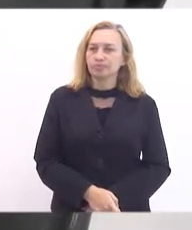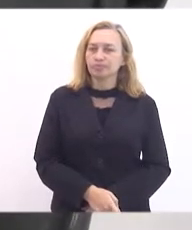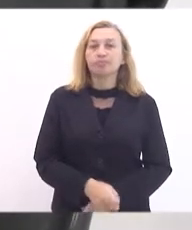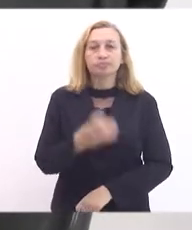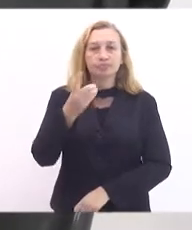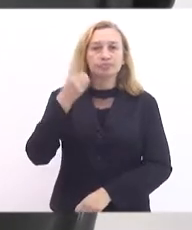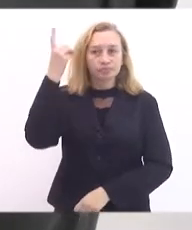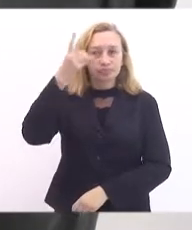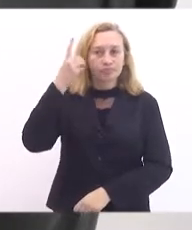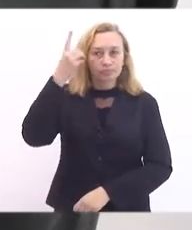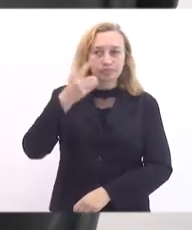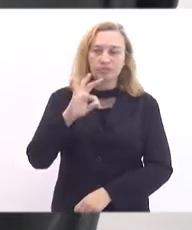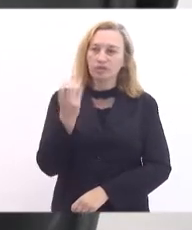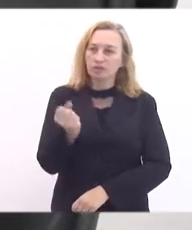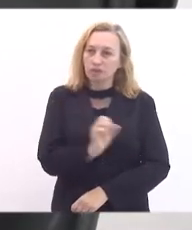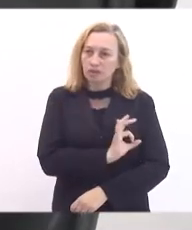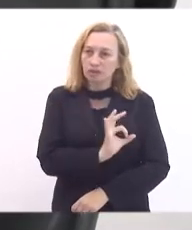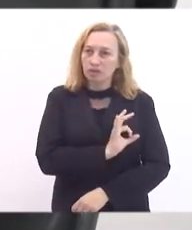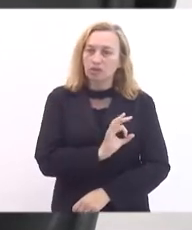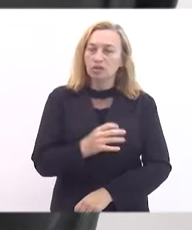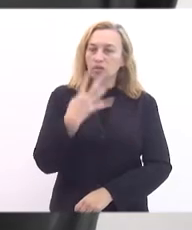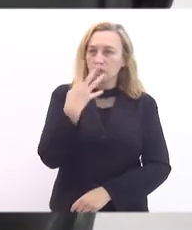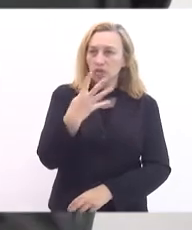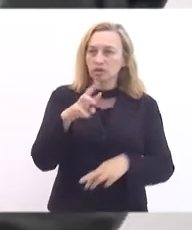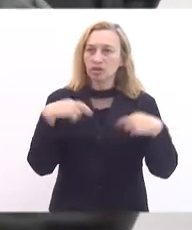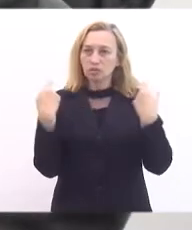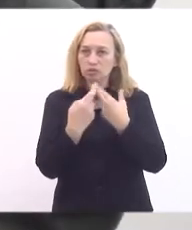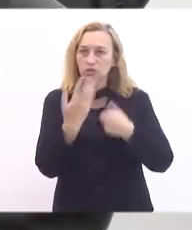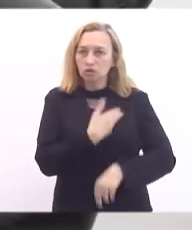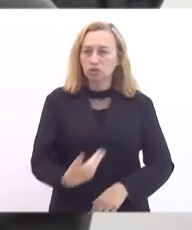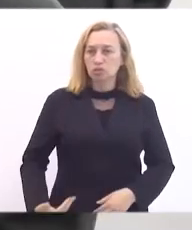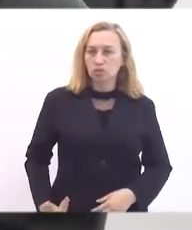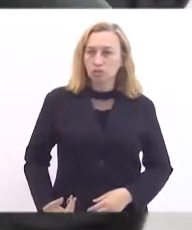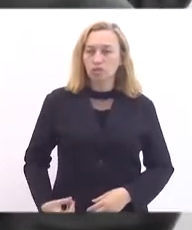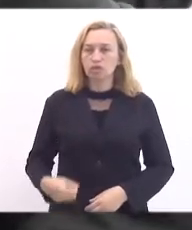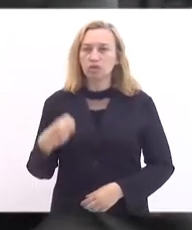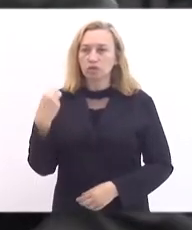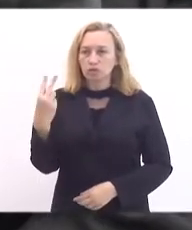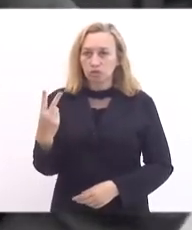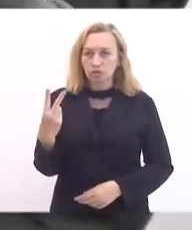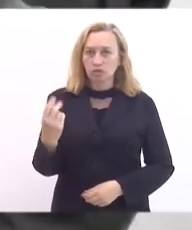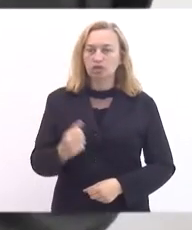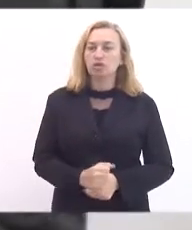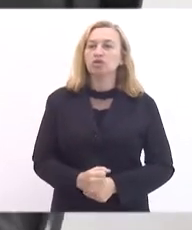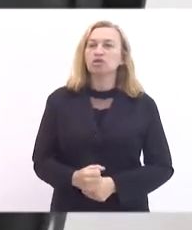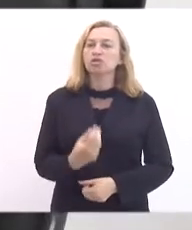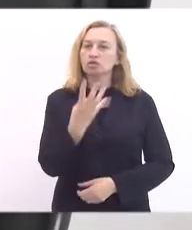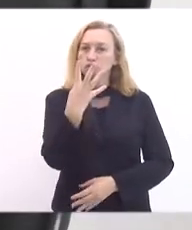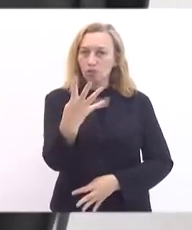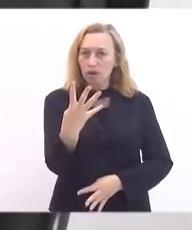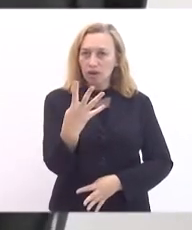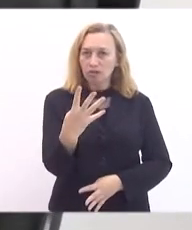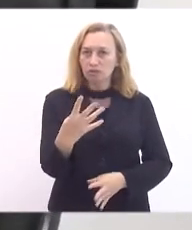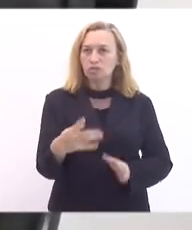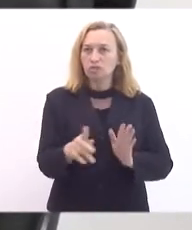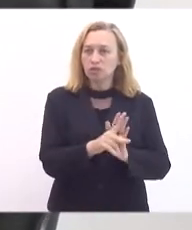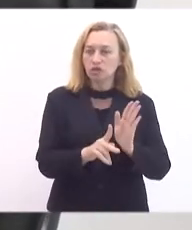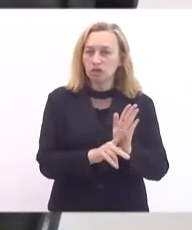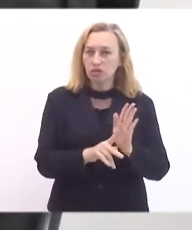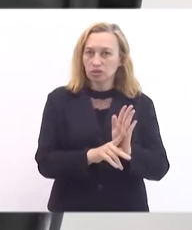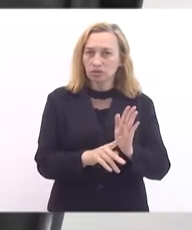a deputada Martha Rocha quatro audiências públicas duas a duas dos quatro projetos que que foram